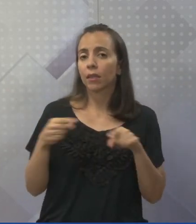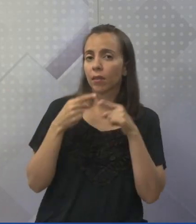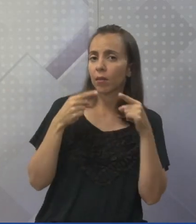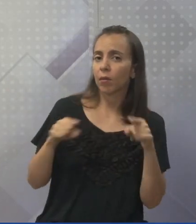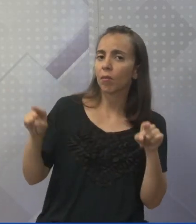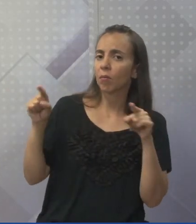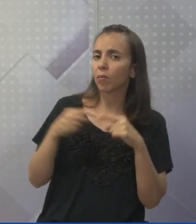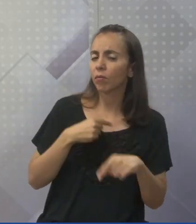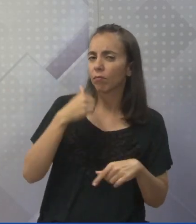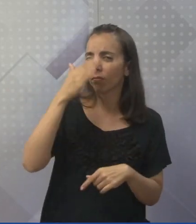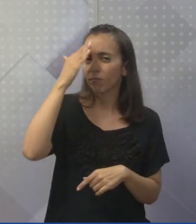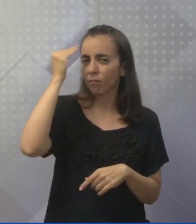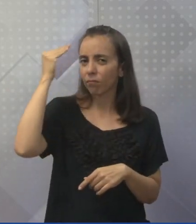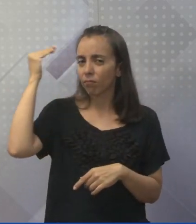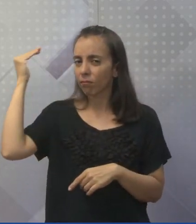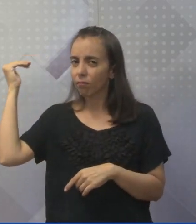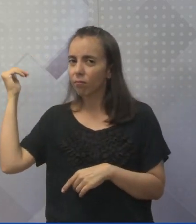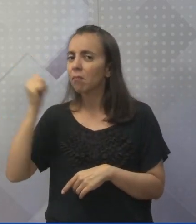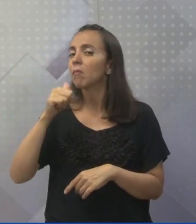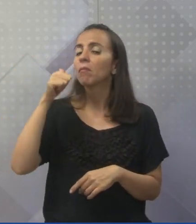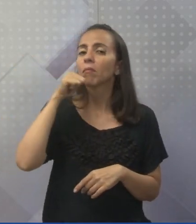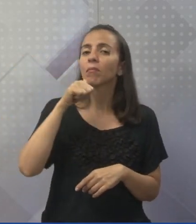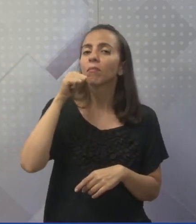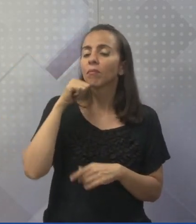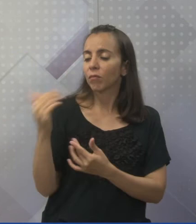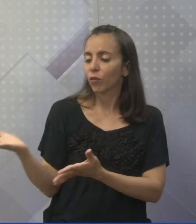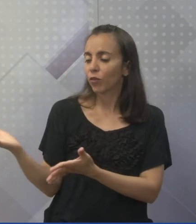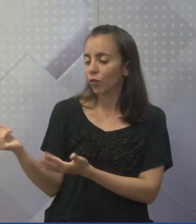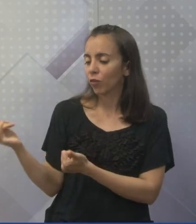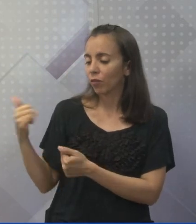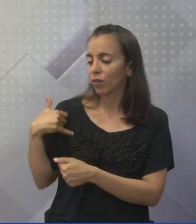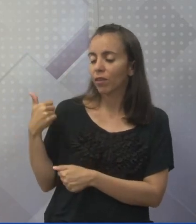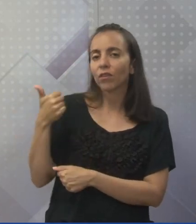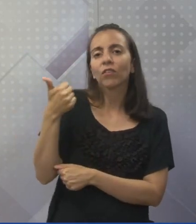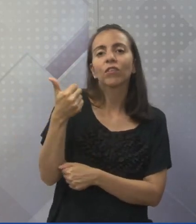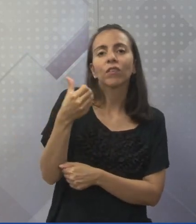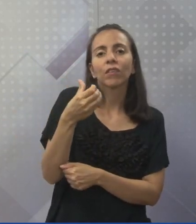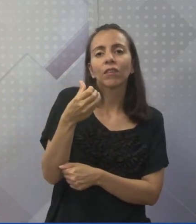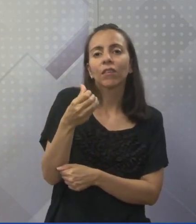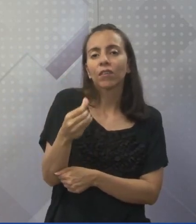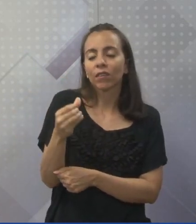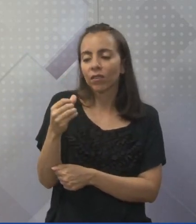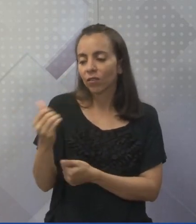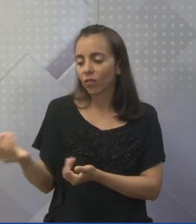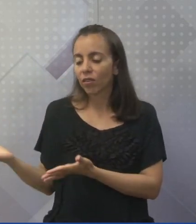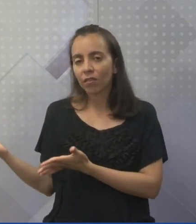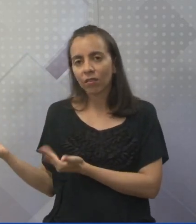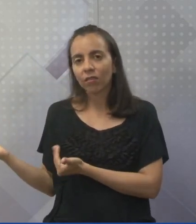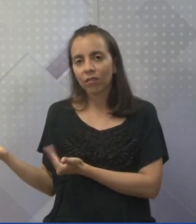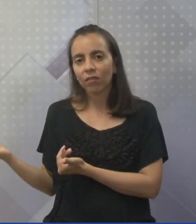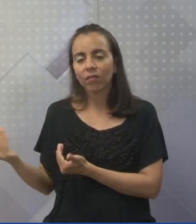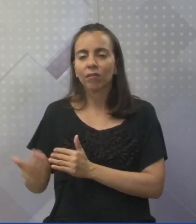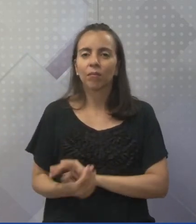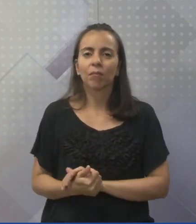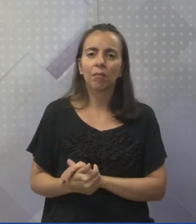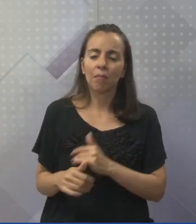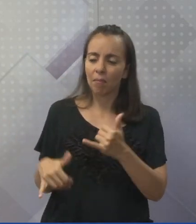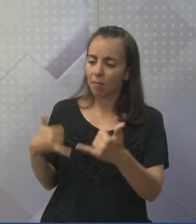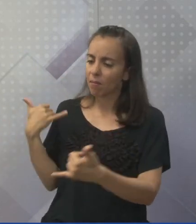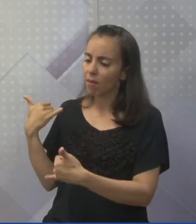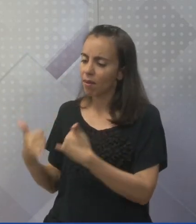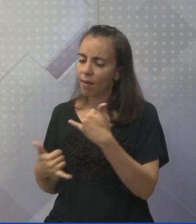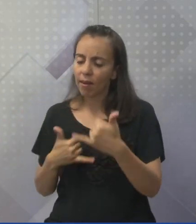um clássico, certo? Uma jovem de 16 anos, em sua plenitude, na adolescência, ela brincando,